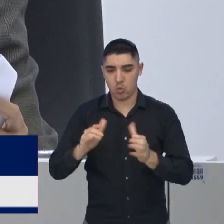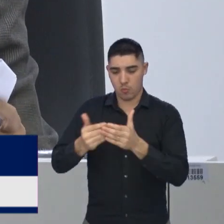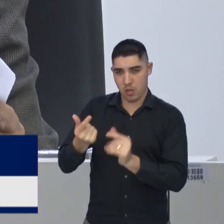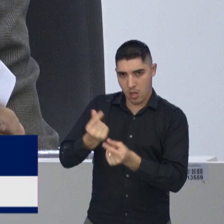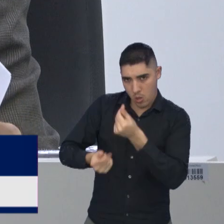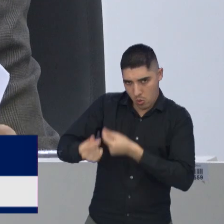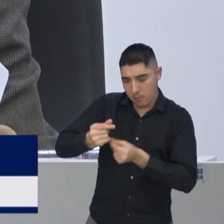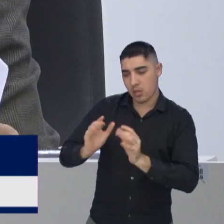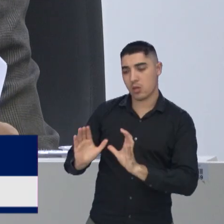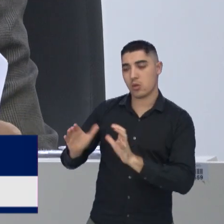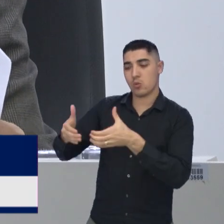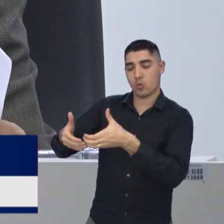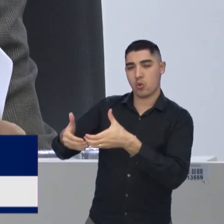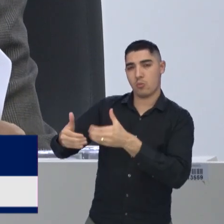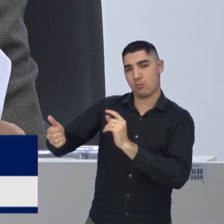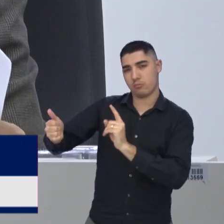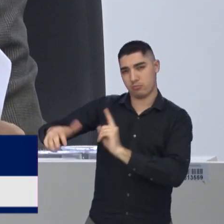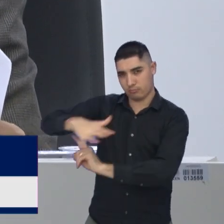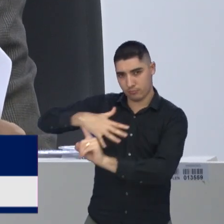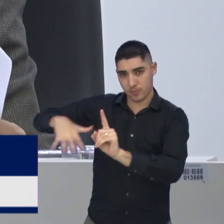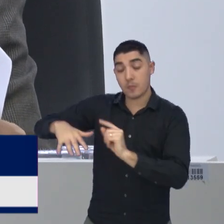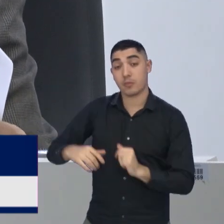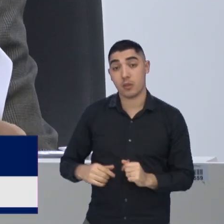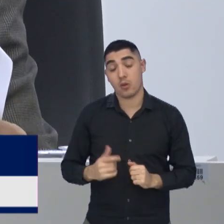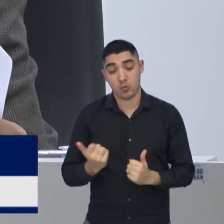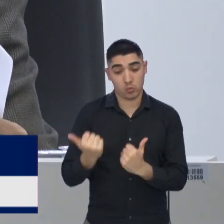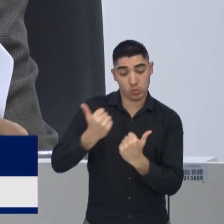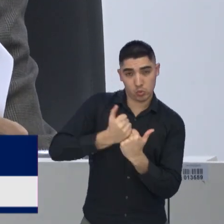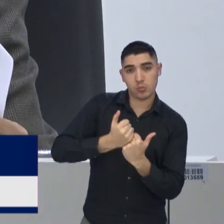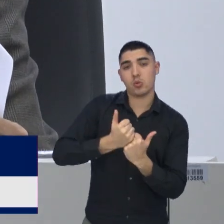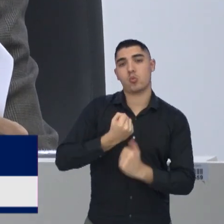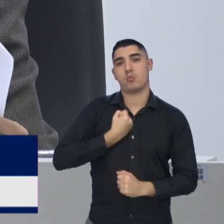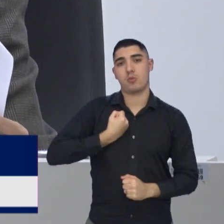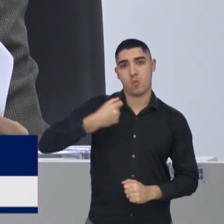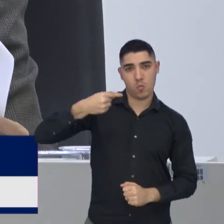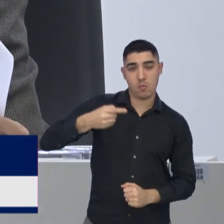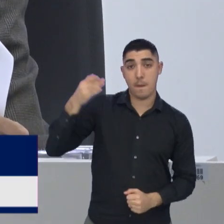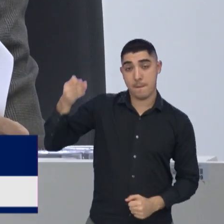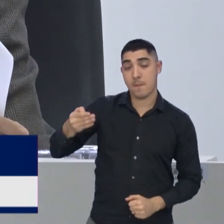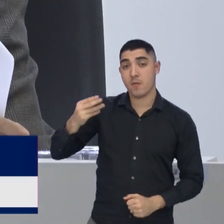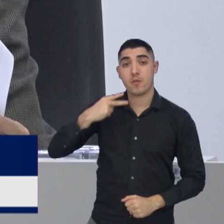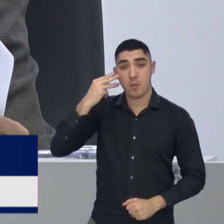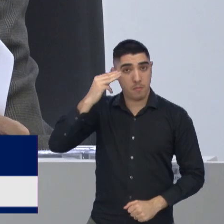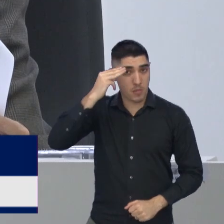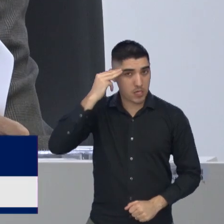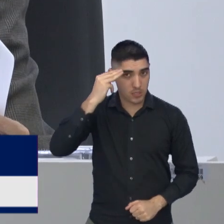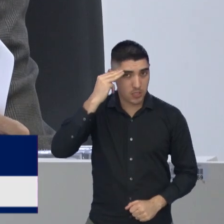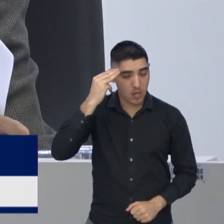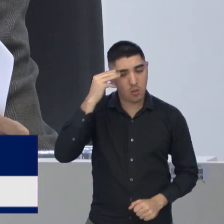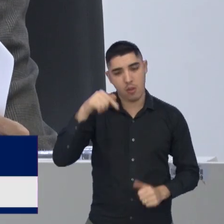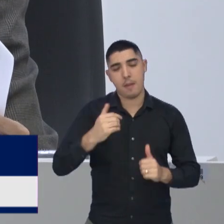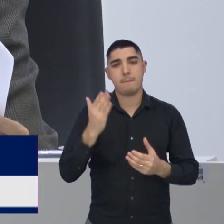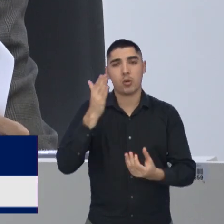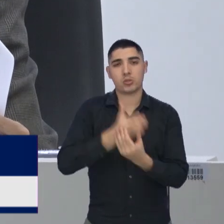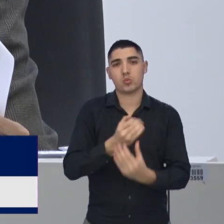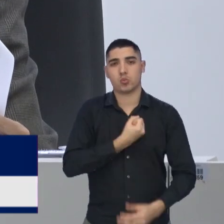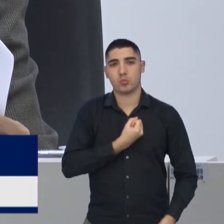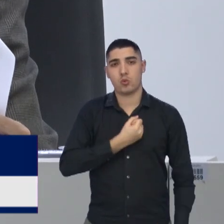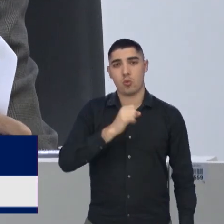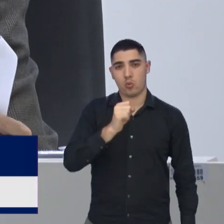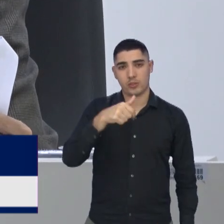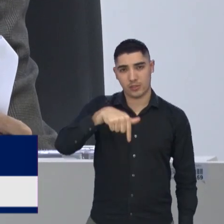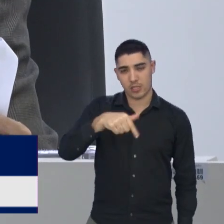Meio Ambiente. Substitutivo número 1, de autoria do vereador Marcelo Garcia, ao processo número